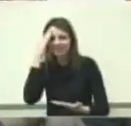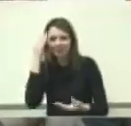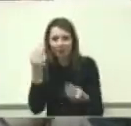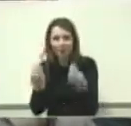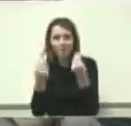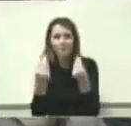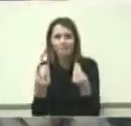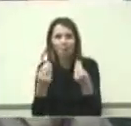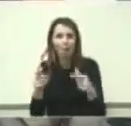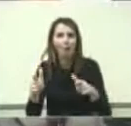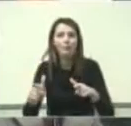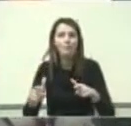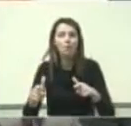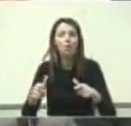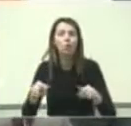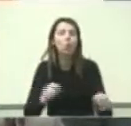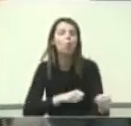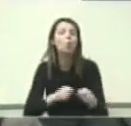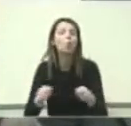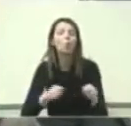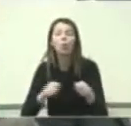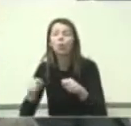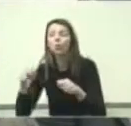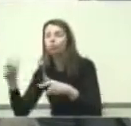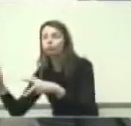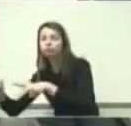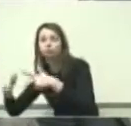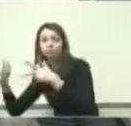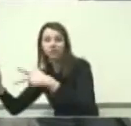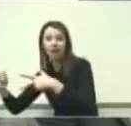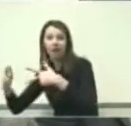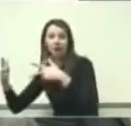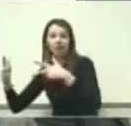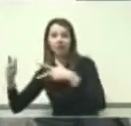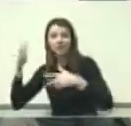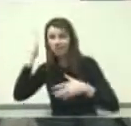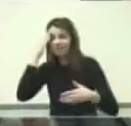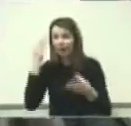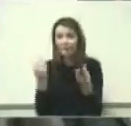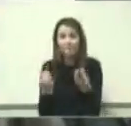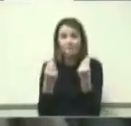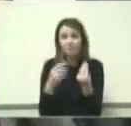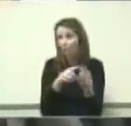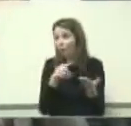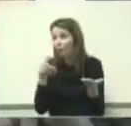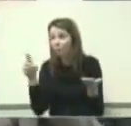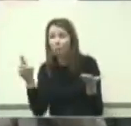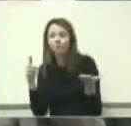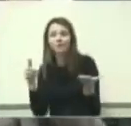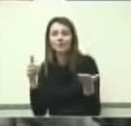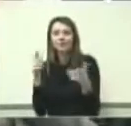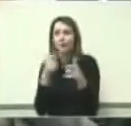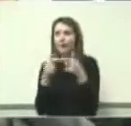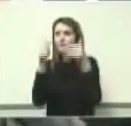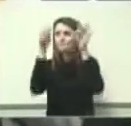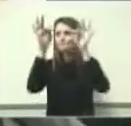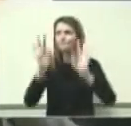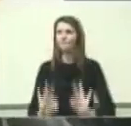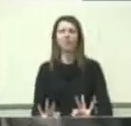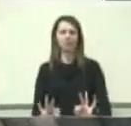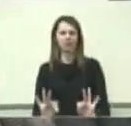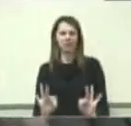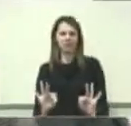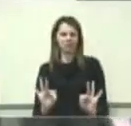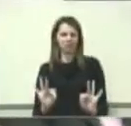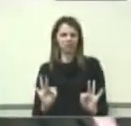controlar as tempestades e sabe como você vencer o seu medo orientar como você pode vencer os seus